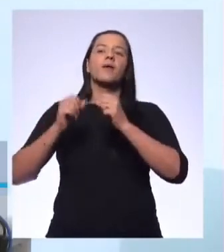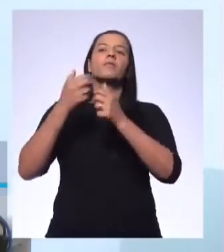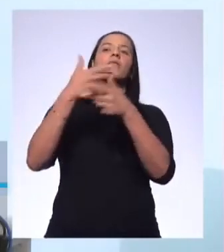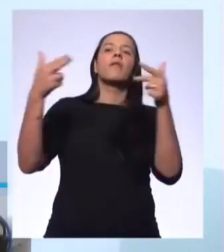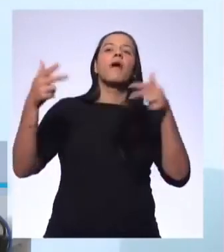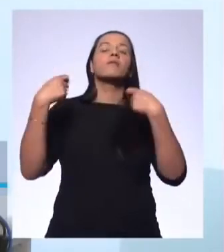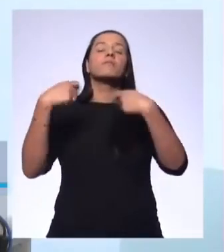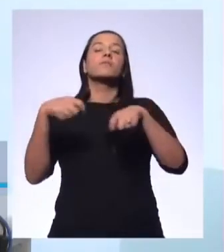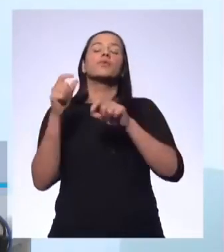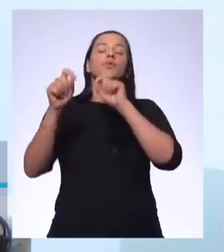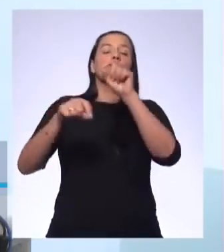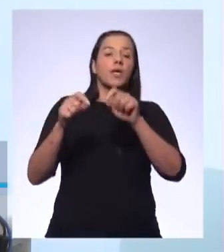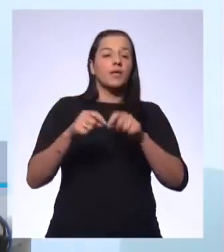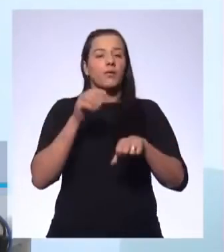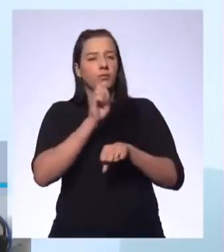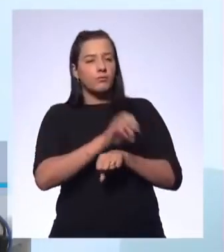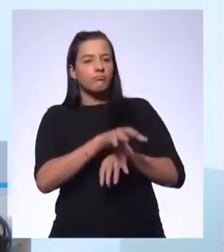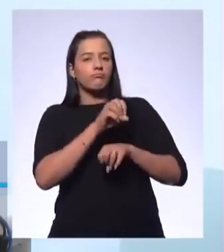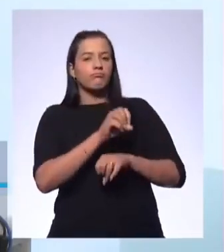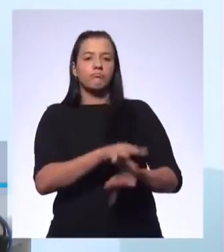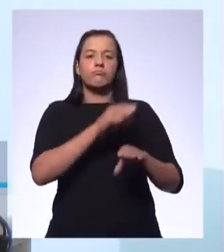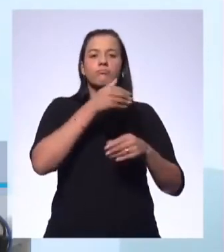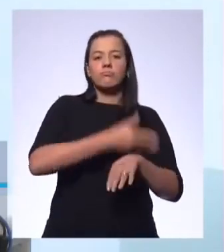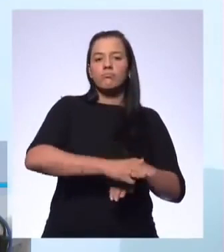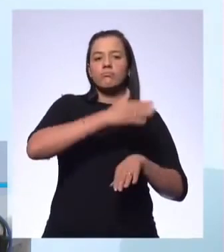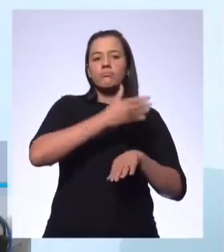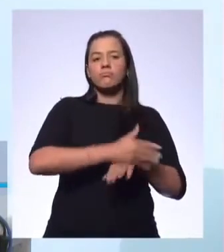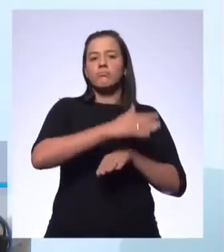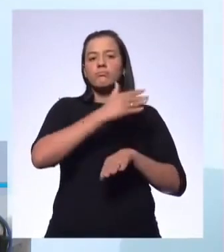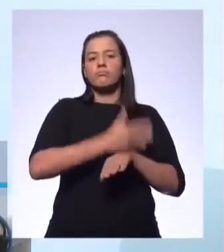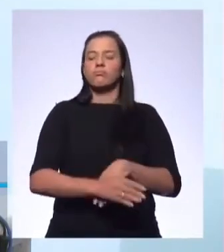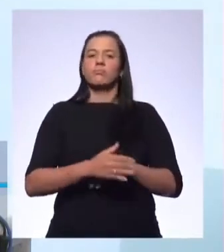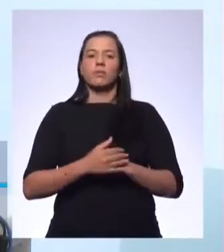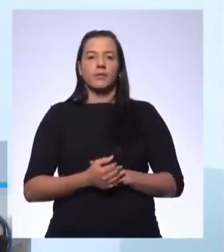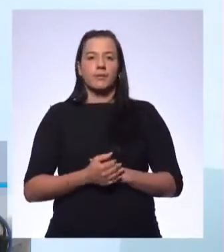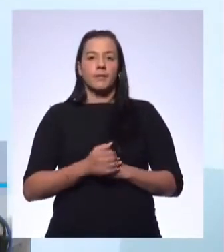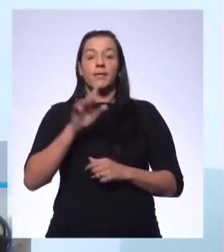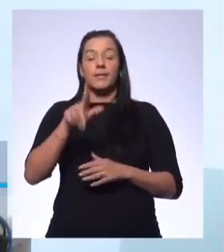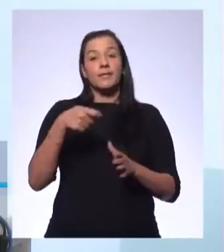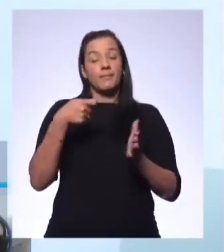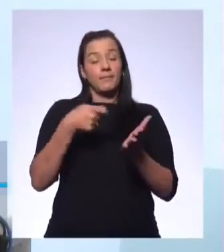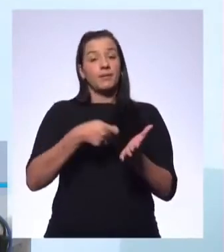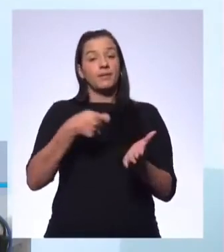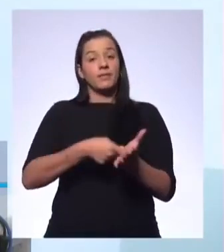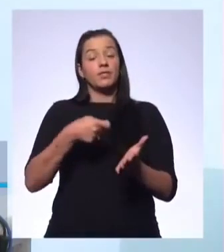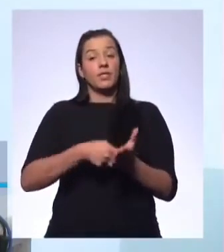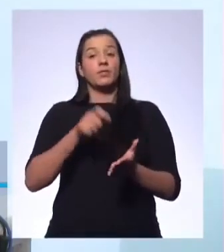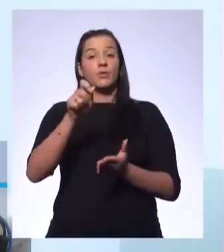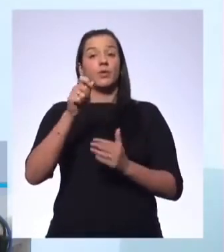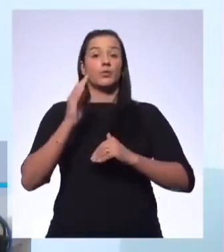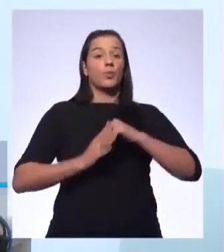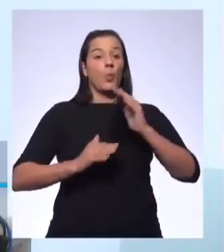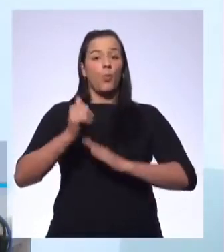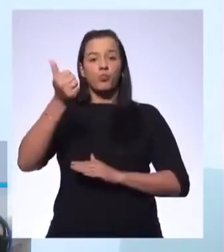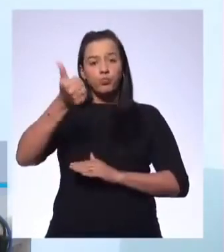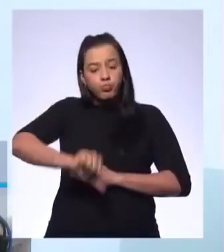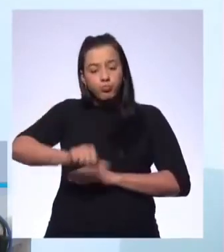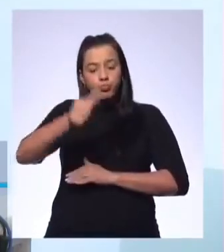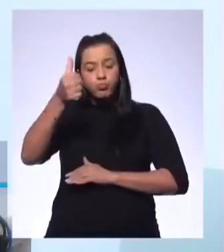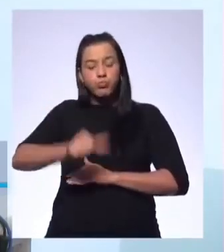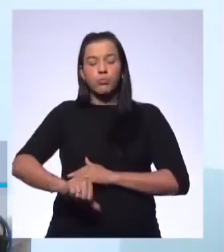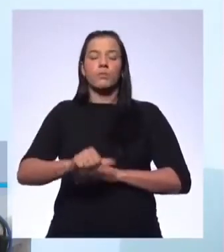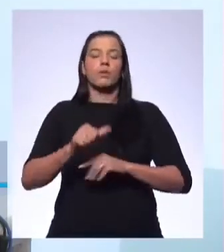professor Carlos disse, de mão de obra qualificada e também uma exigência de qualidade do produto, né? E tudo